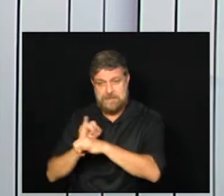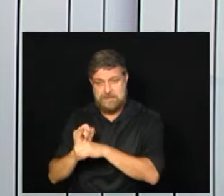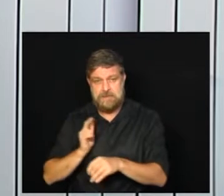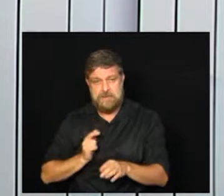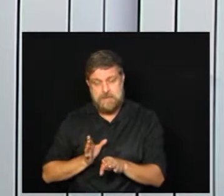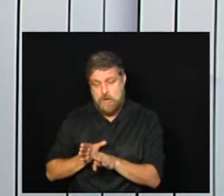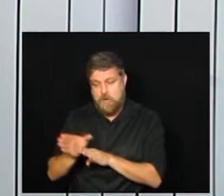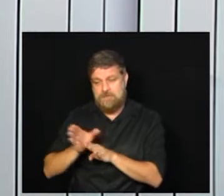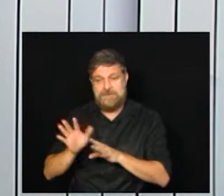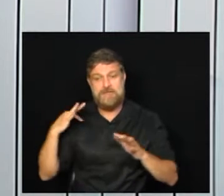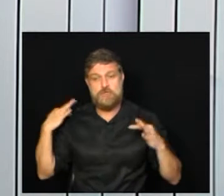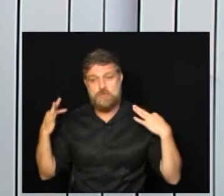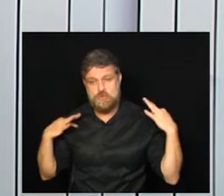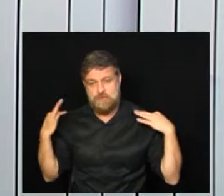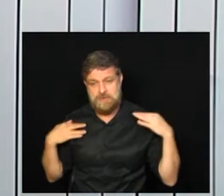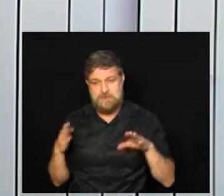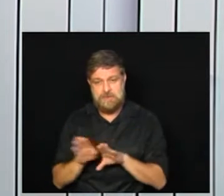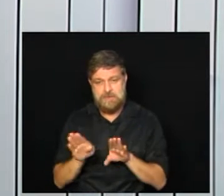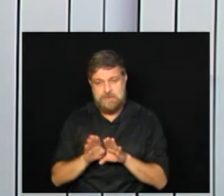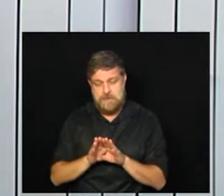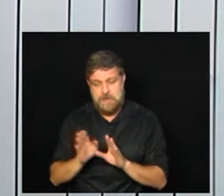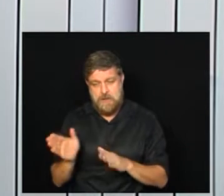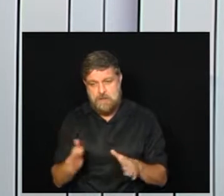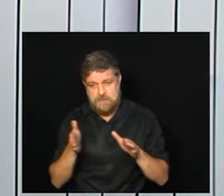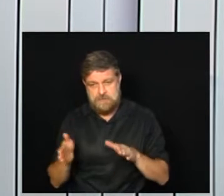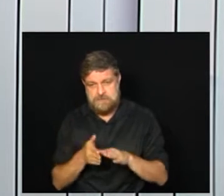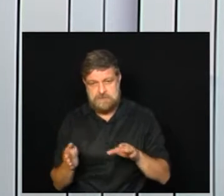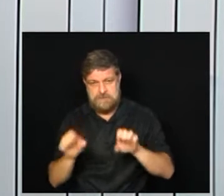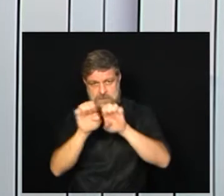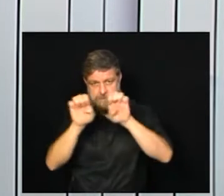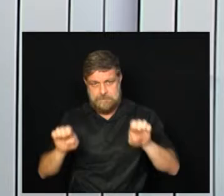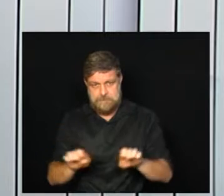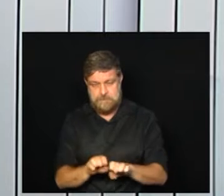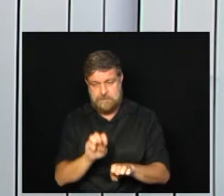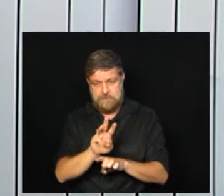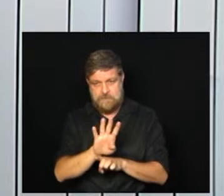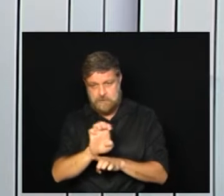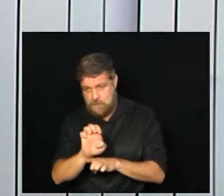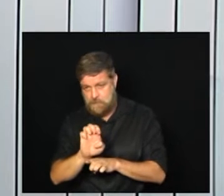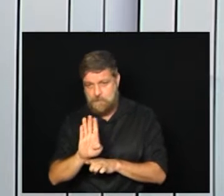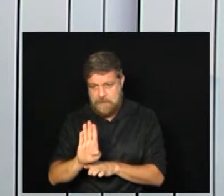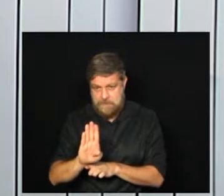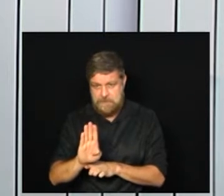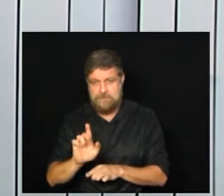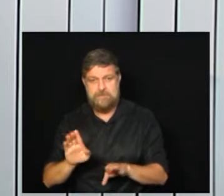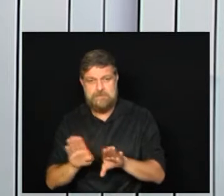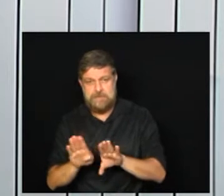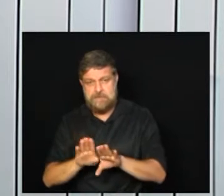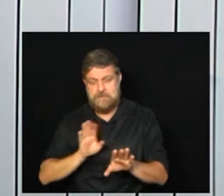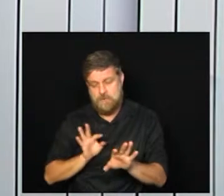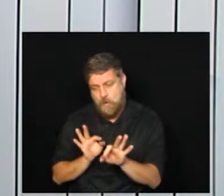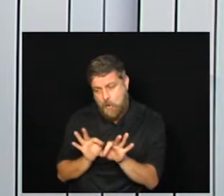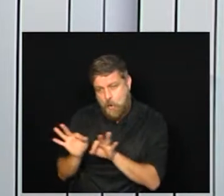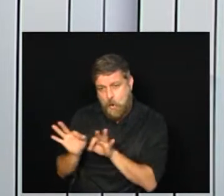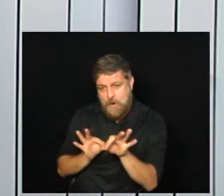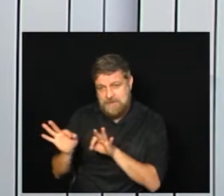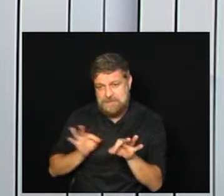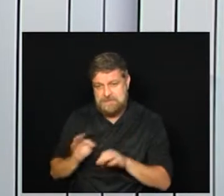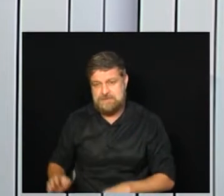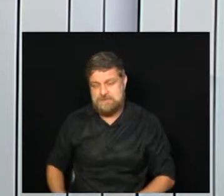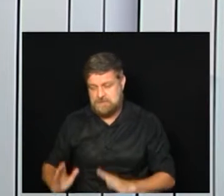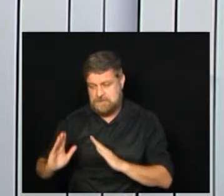de turismo local, produção de websites Expert Front-End, organização de